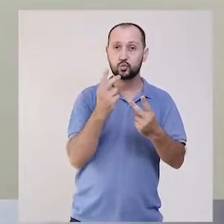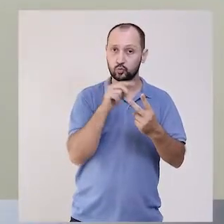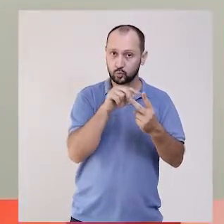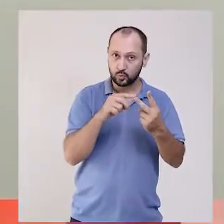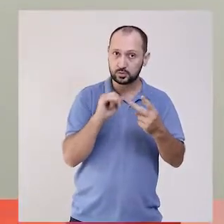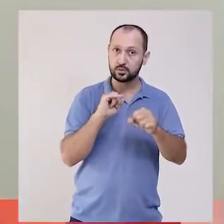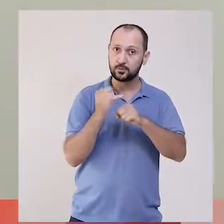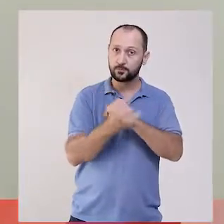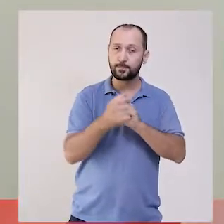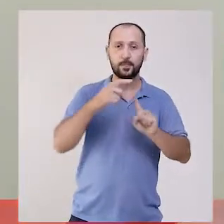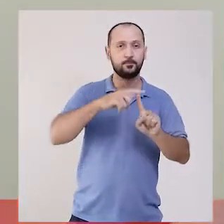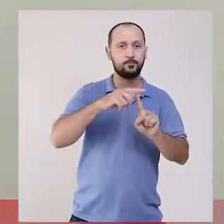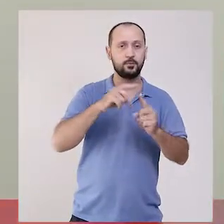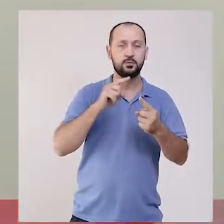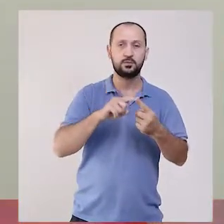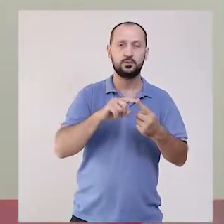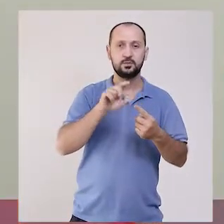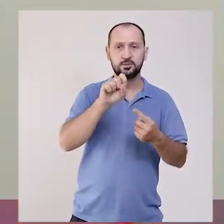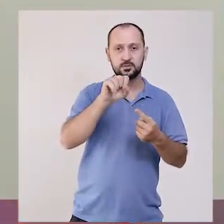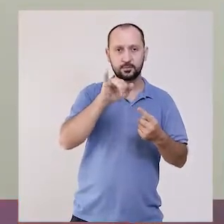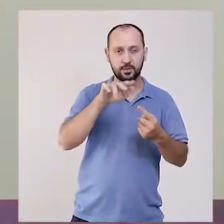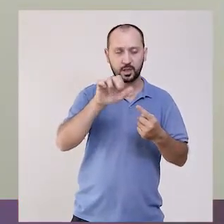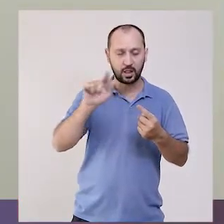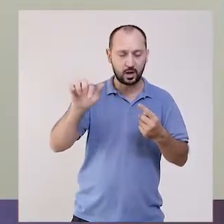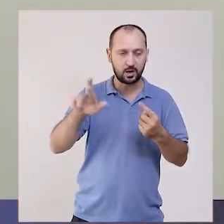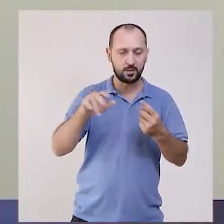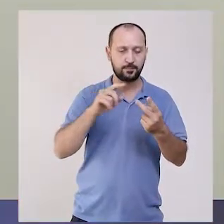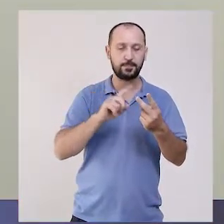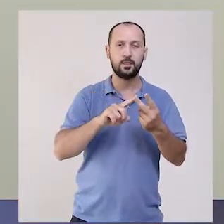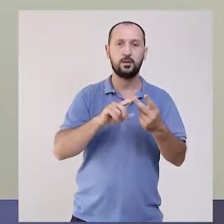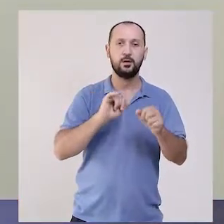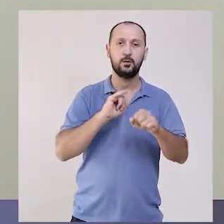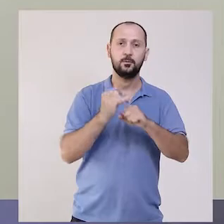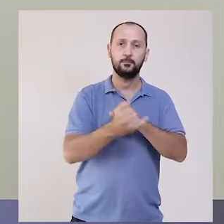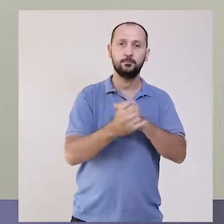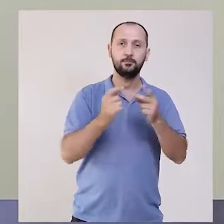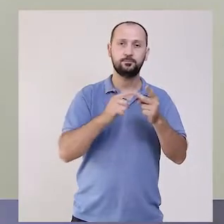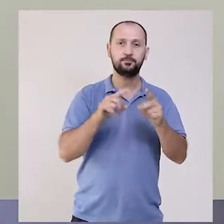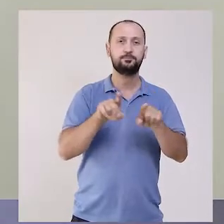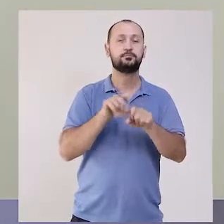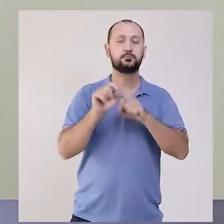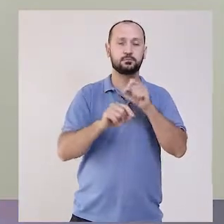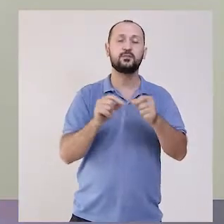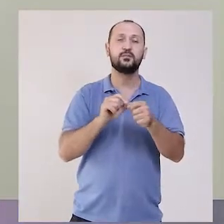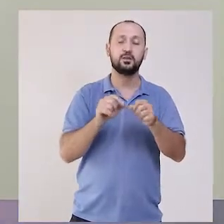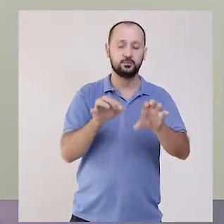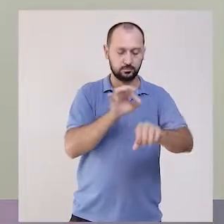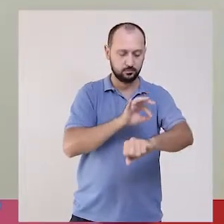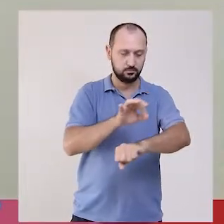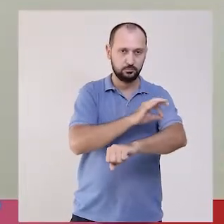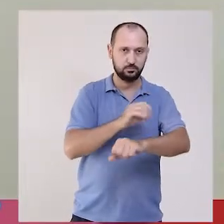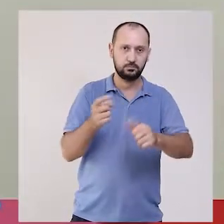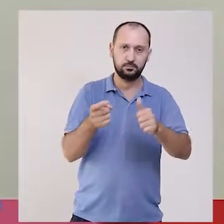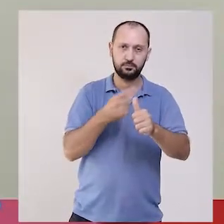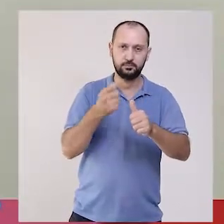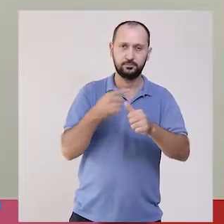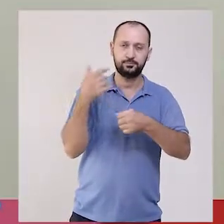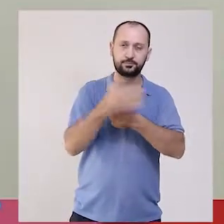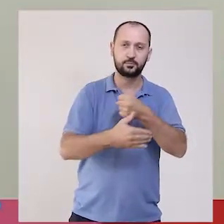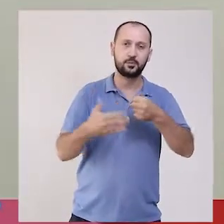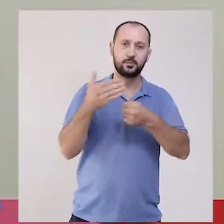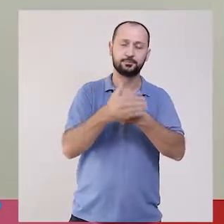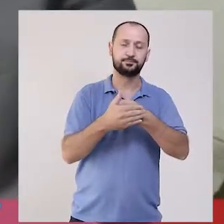de imunidade. Nós temos a celular e nós temos a imunidade mediada por anticorpos. A